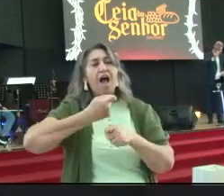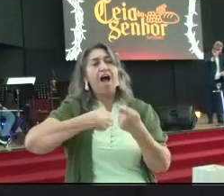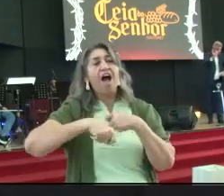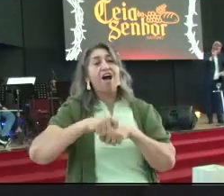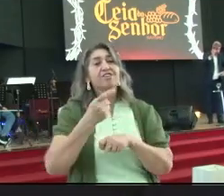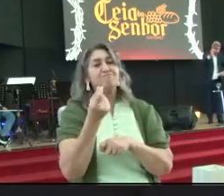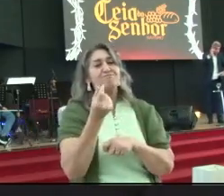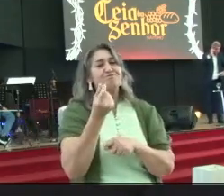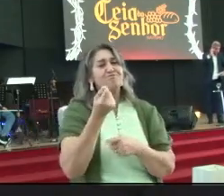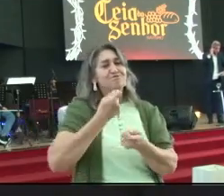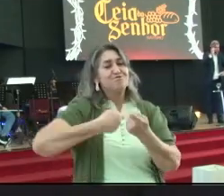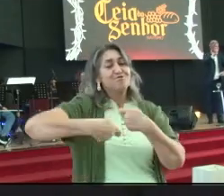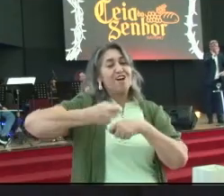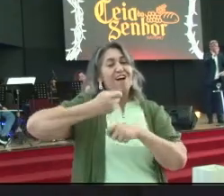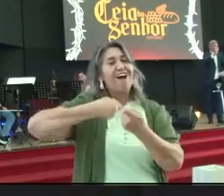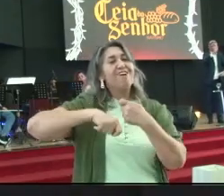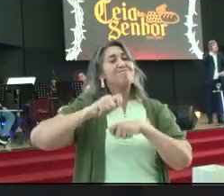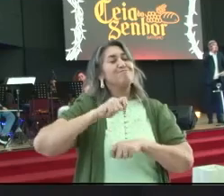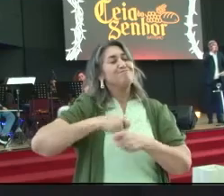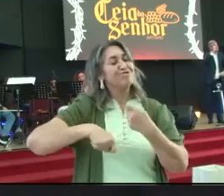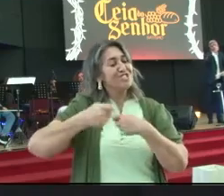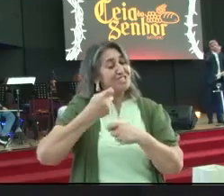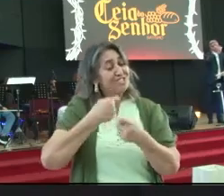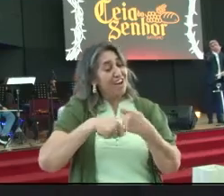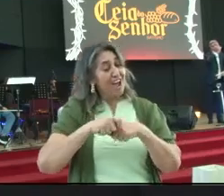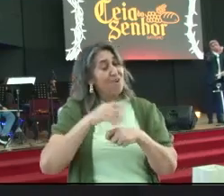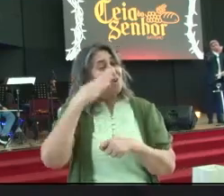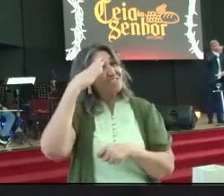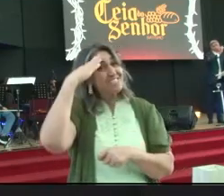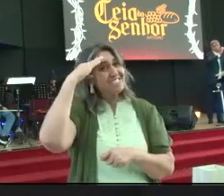administrar para Deus com